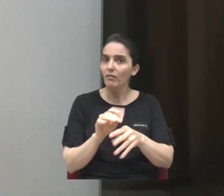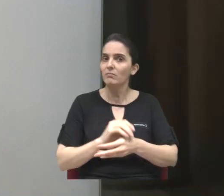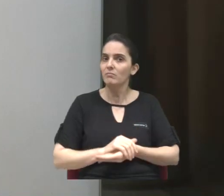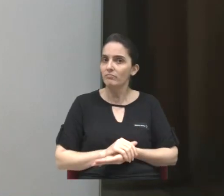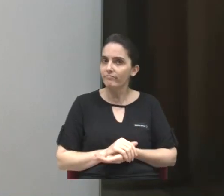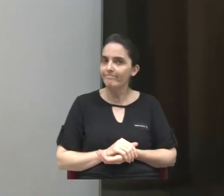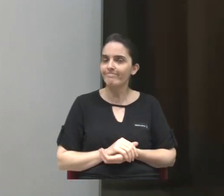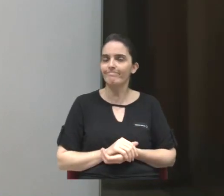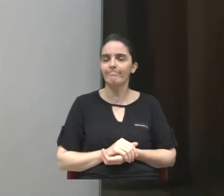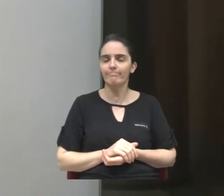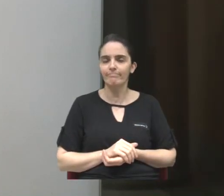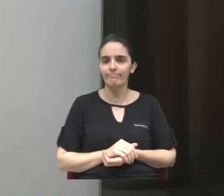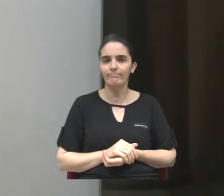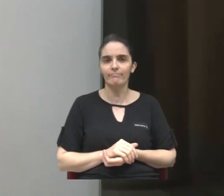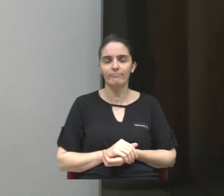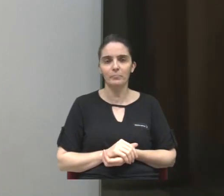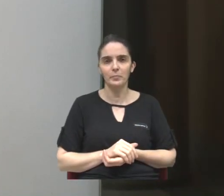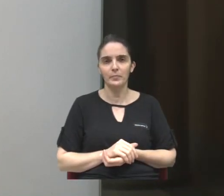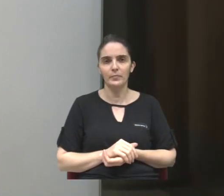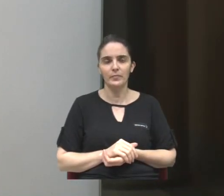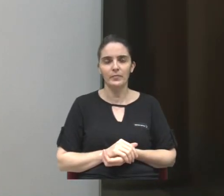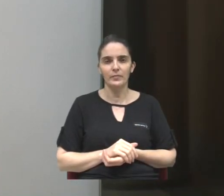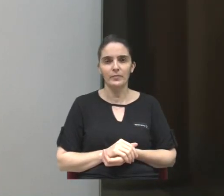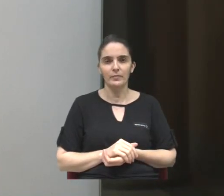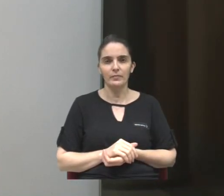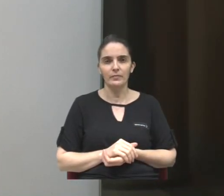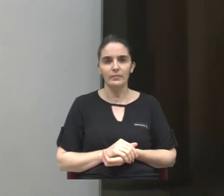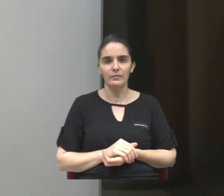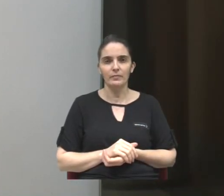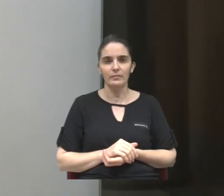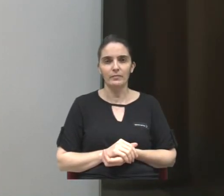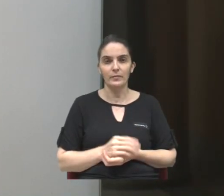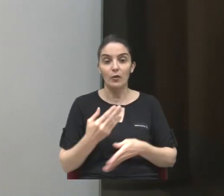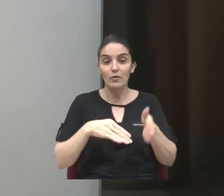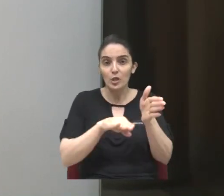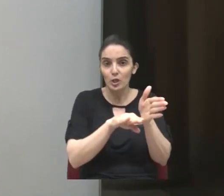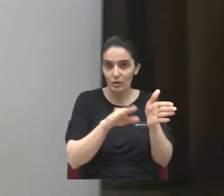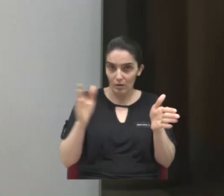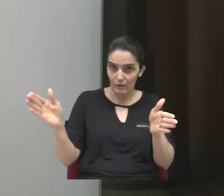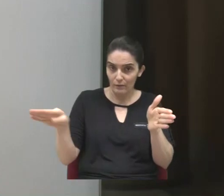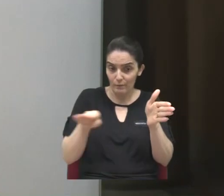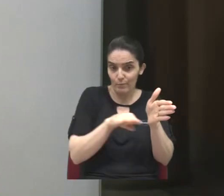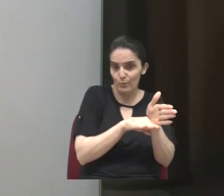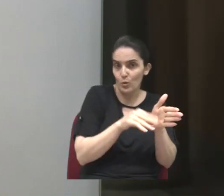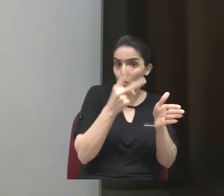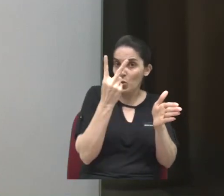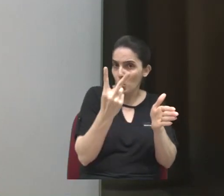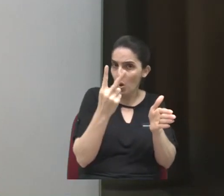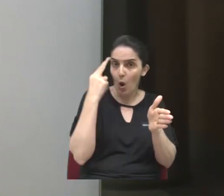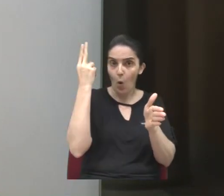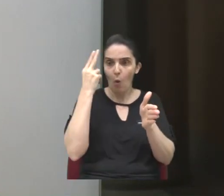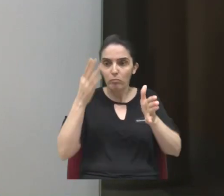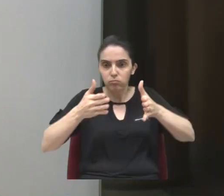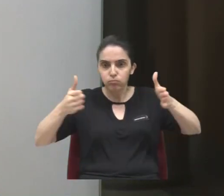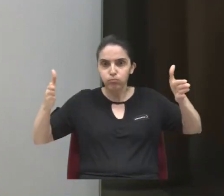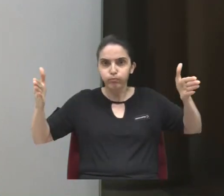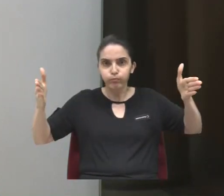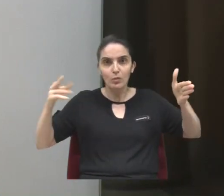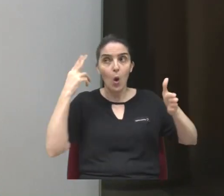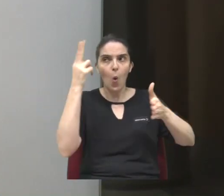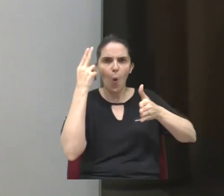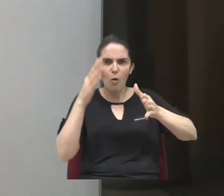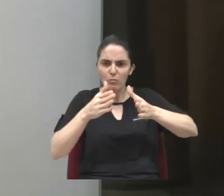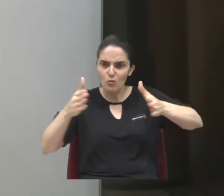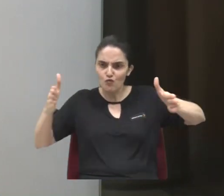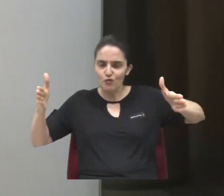extremamente relevante. Sei que é para chegar mais duas agora, de tamanho grande, né? Porque é toda uma diferenciação